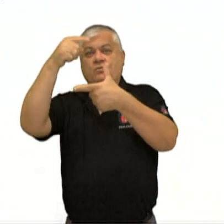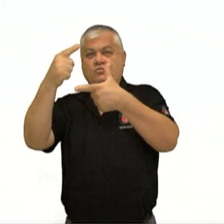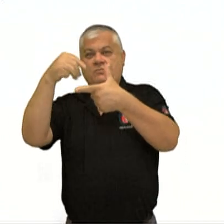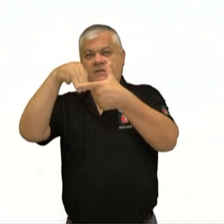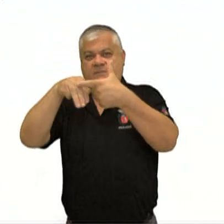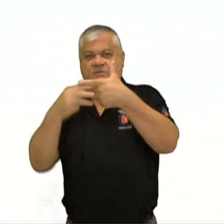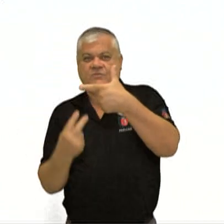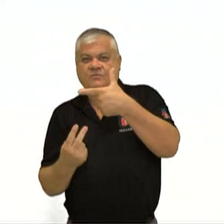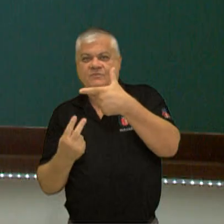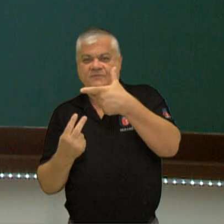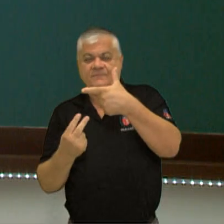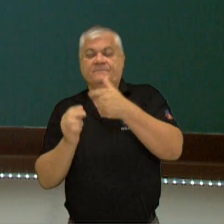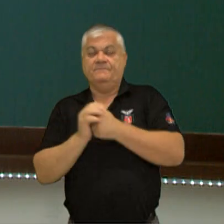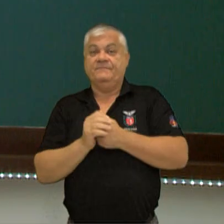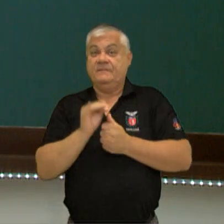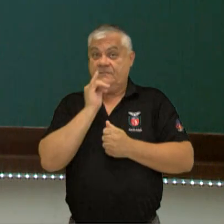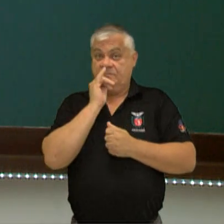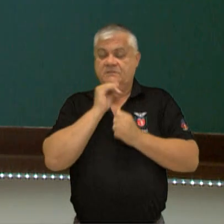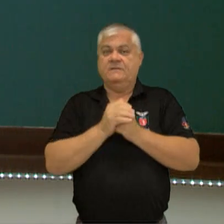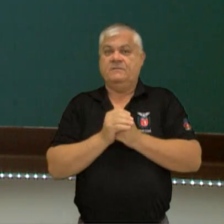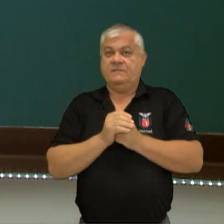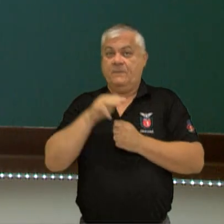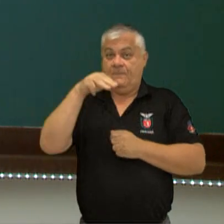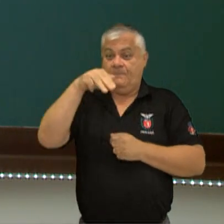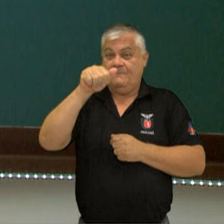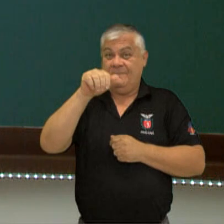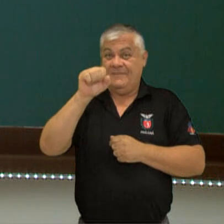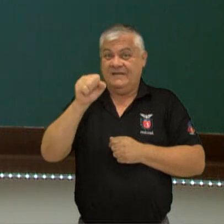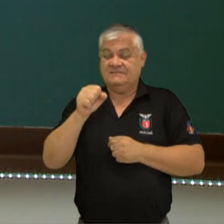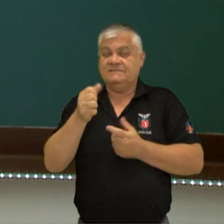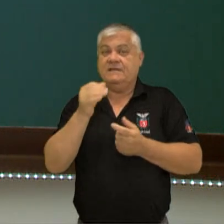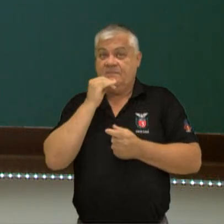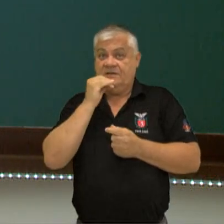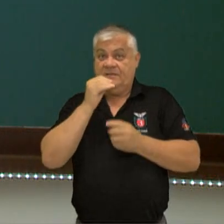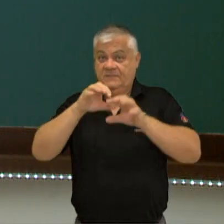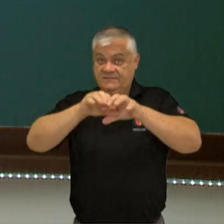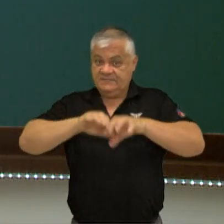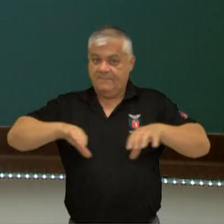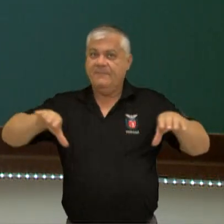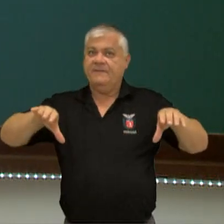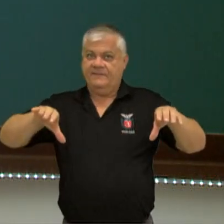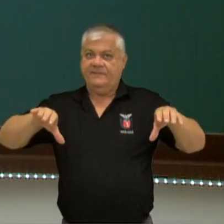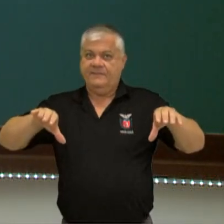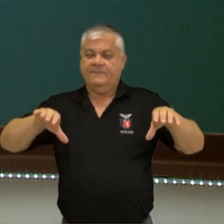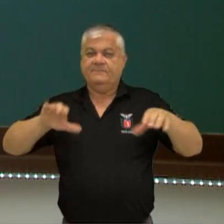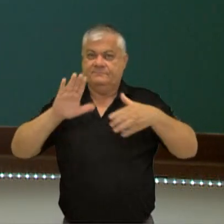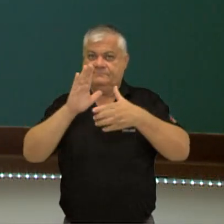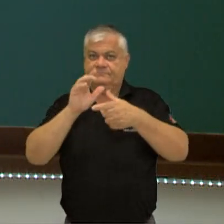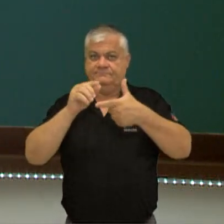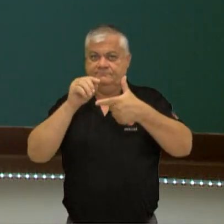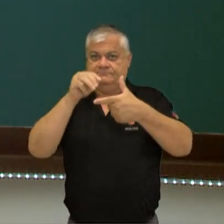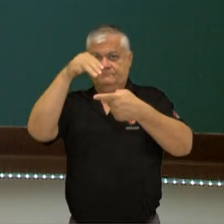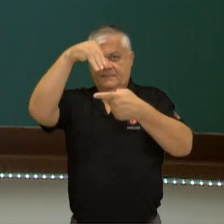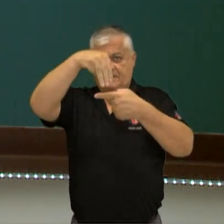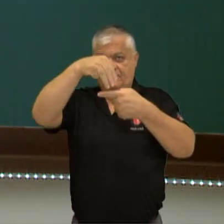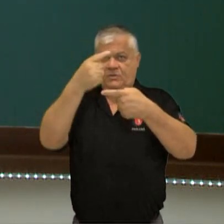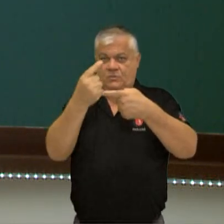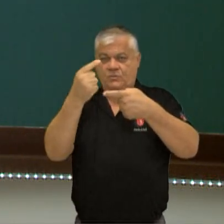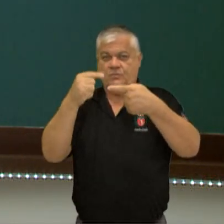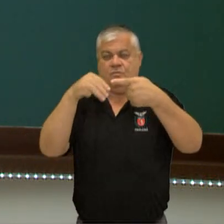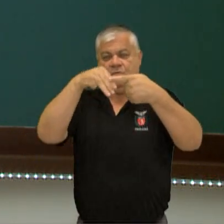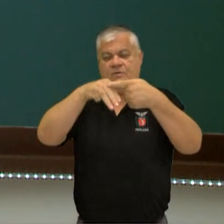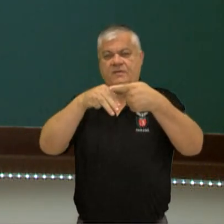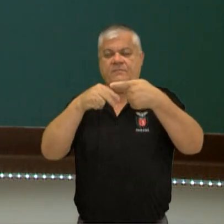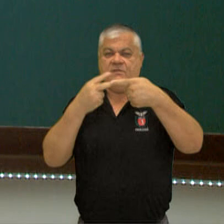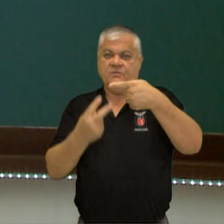do solvente. Veja que a massa do soluto e do solvente são colocadas separadas aqui para divisão. Ou podemos usar a regra de